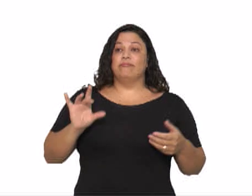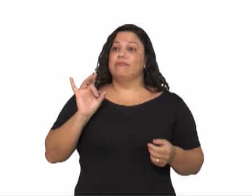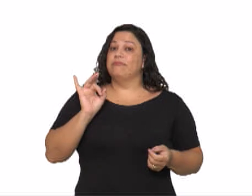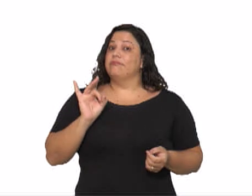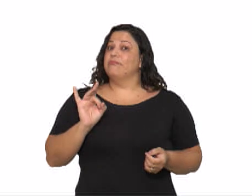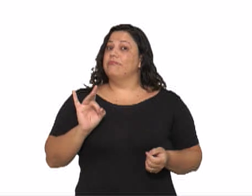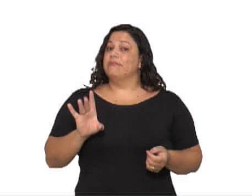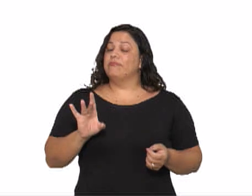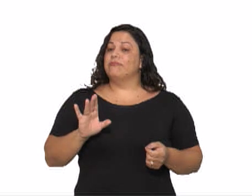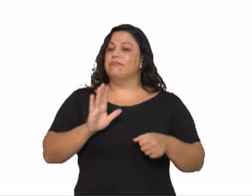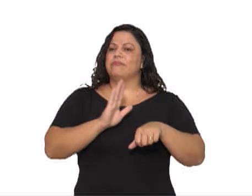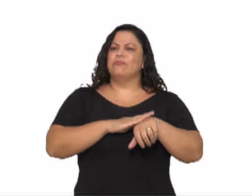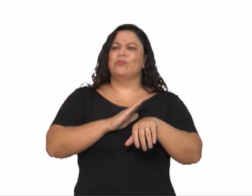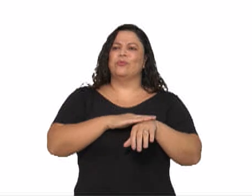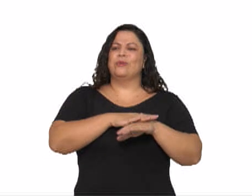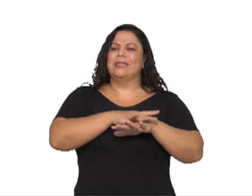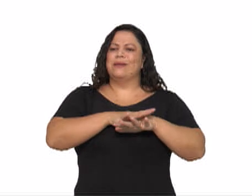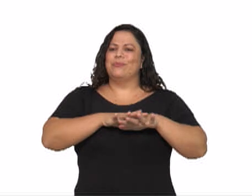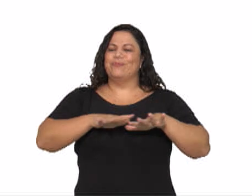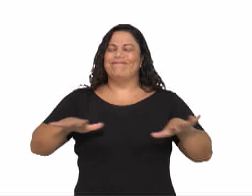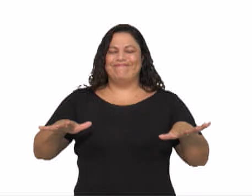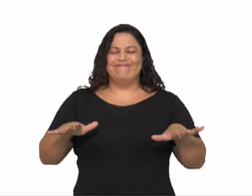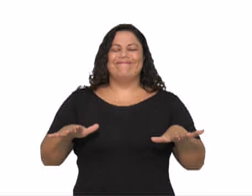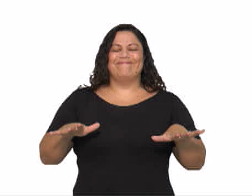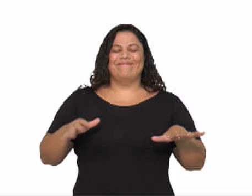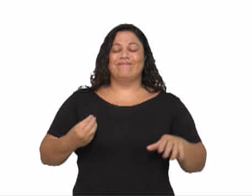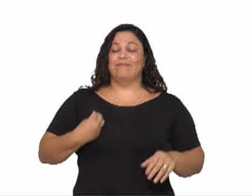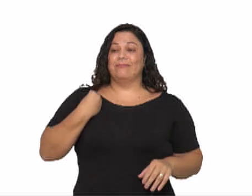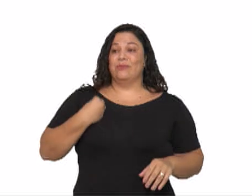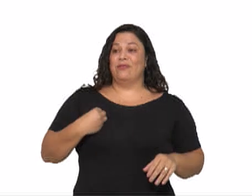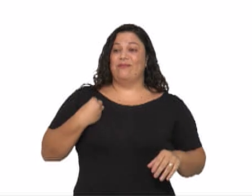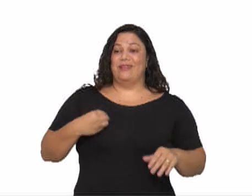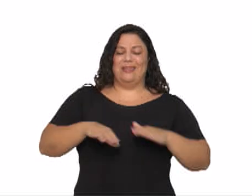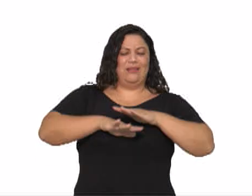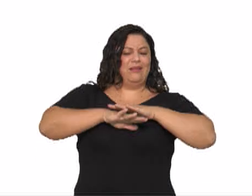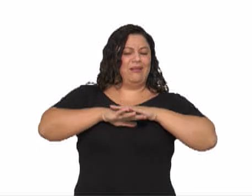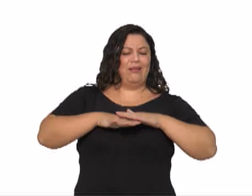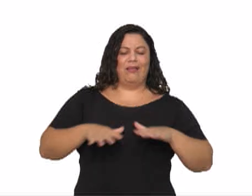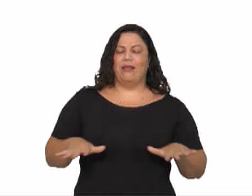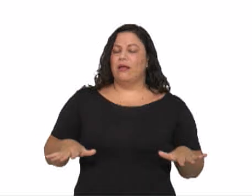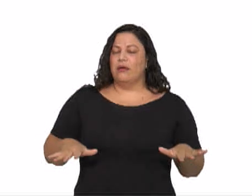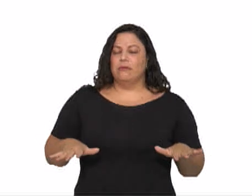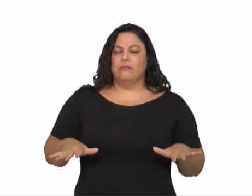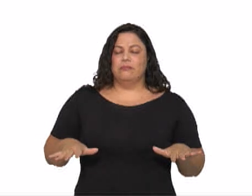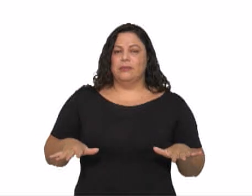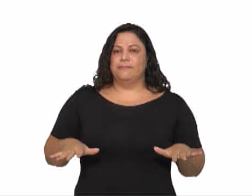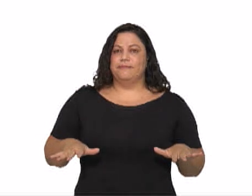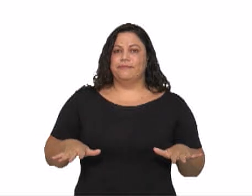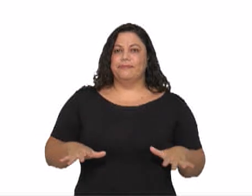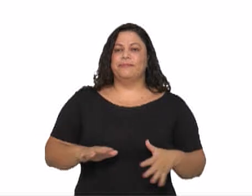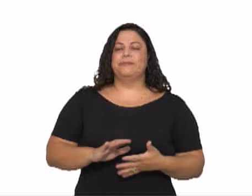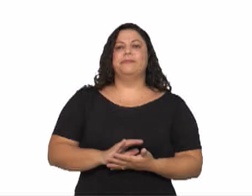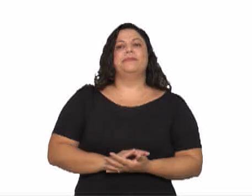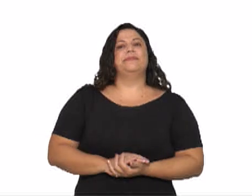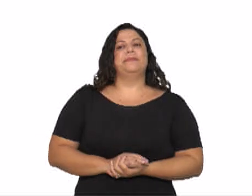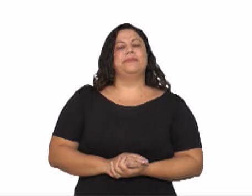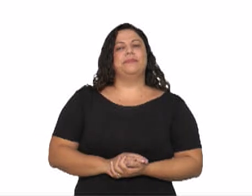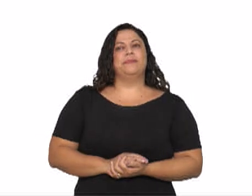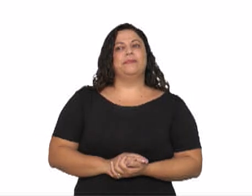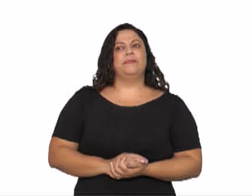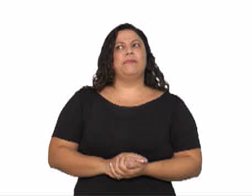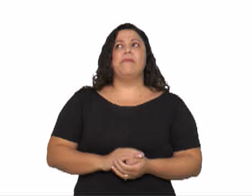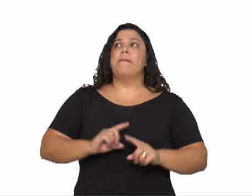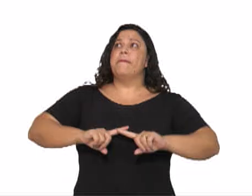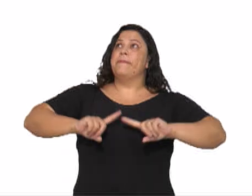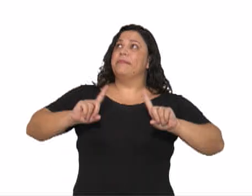somente se acaba. Quando a vida termina, até esse momento, sempre existe uma